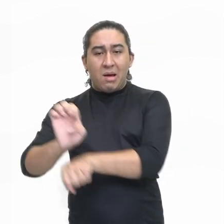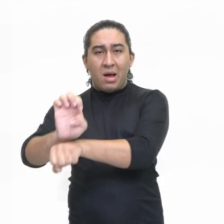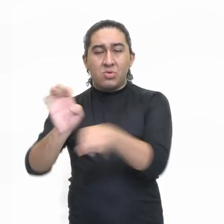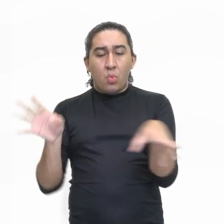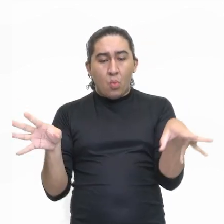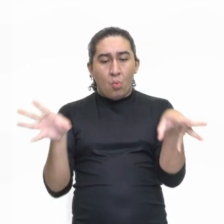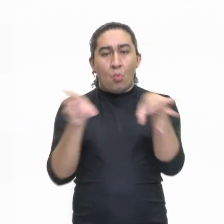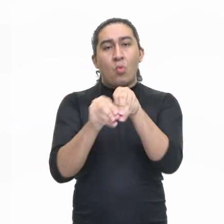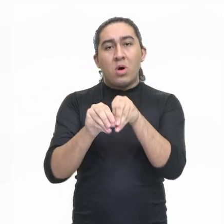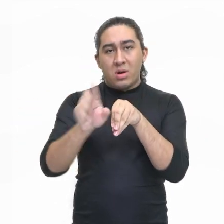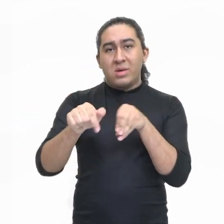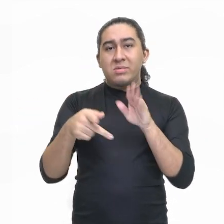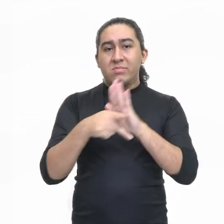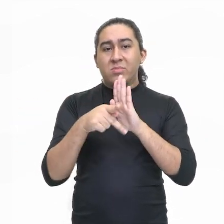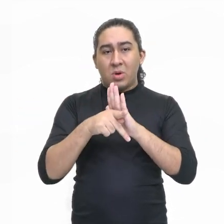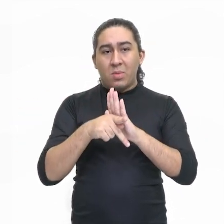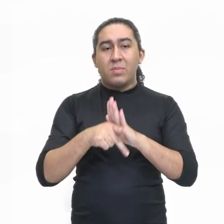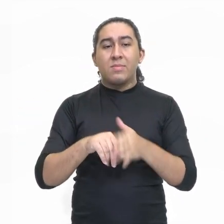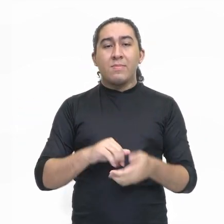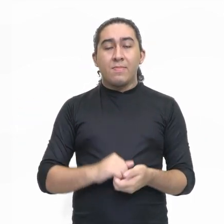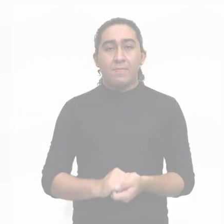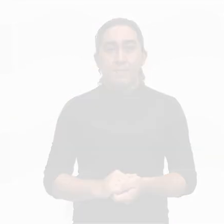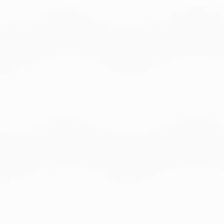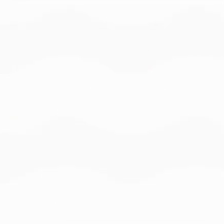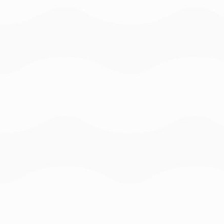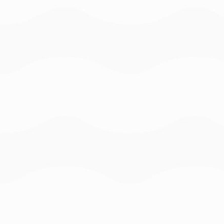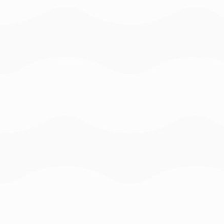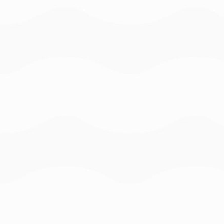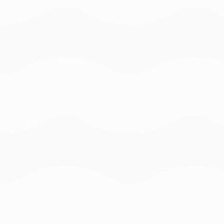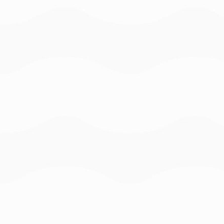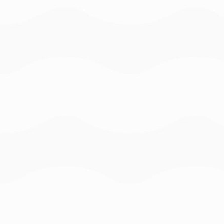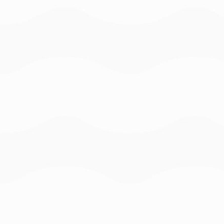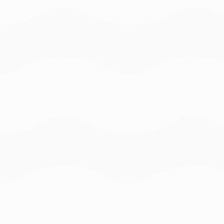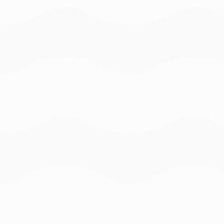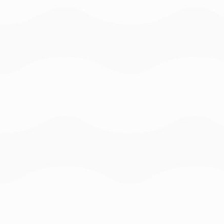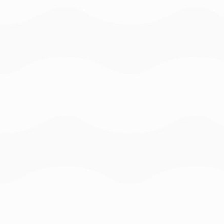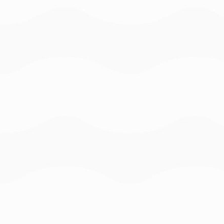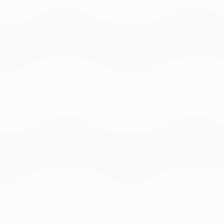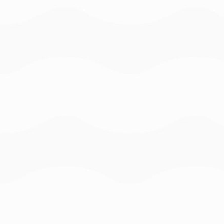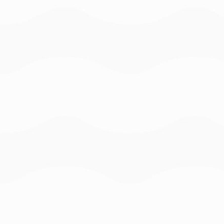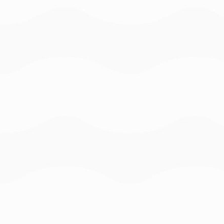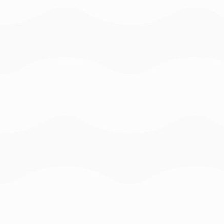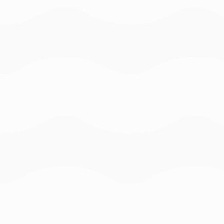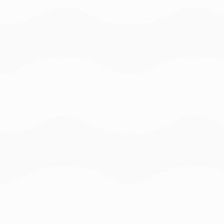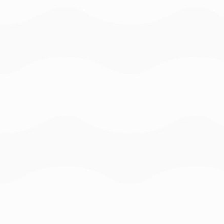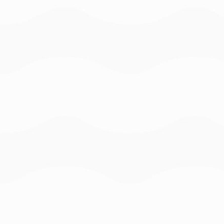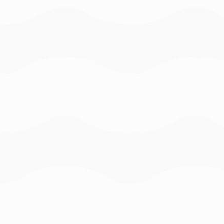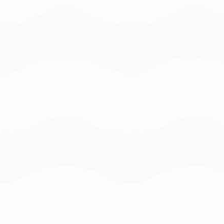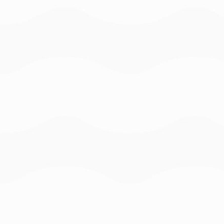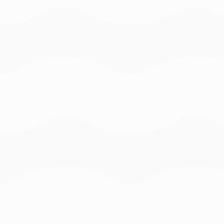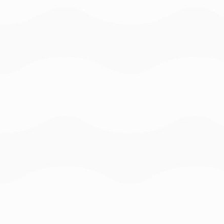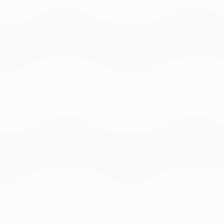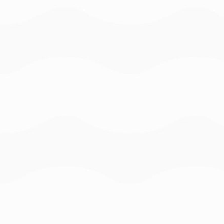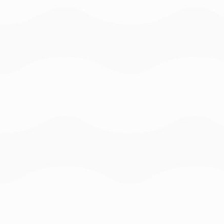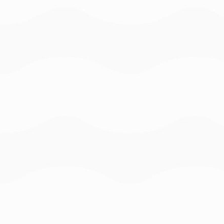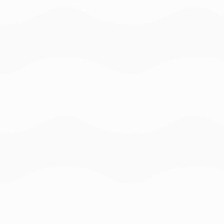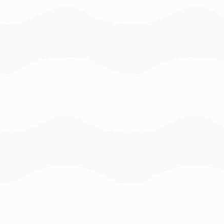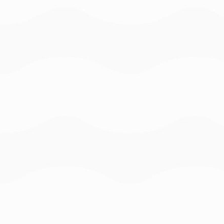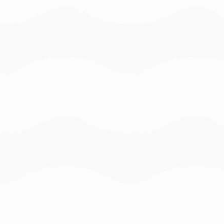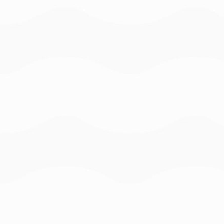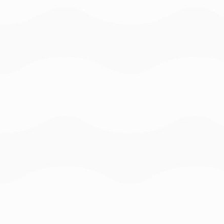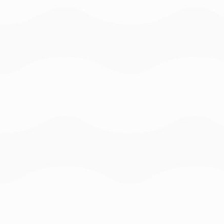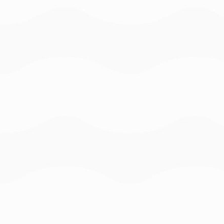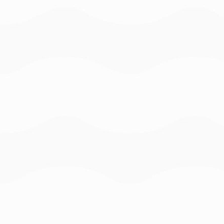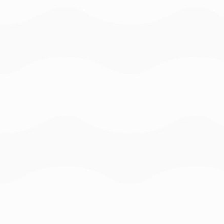Paulo, Minas Gerais, Distrito Federal, Bahia, Piauí e Maranhão. Olha só que interessante aí,